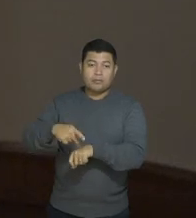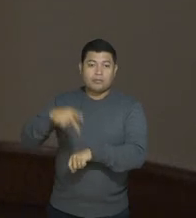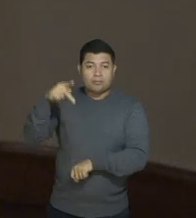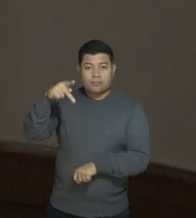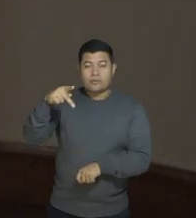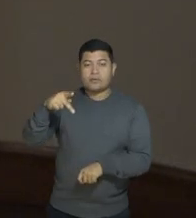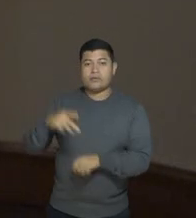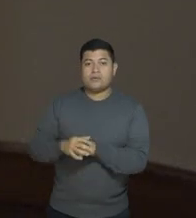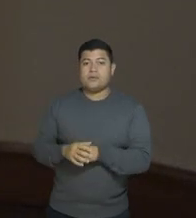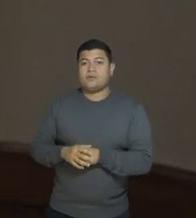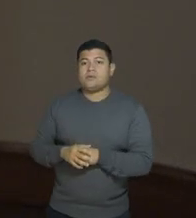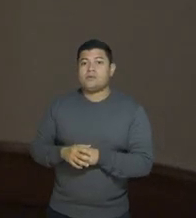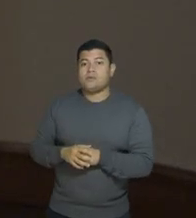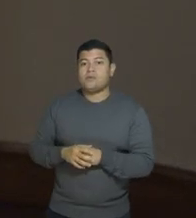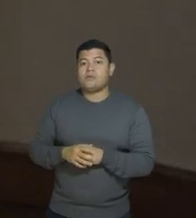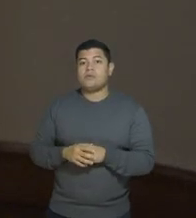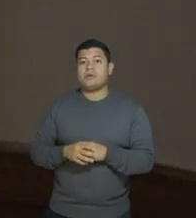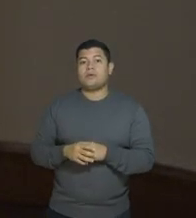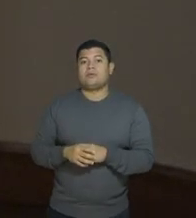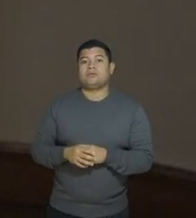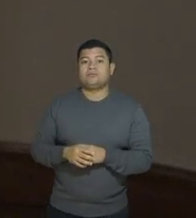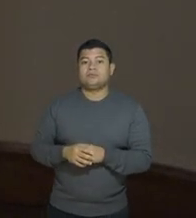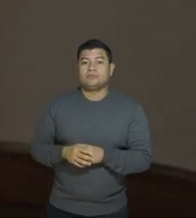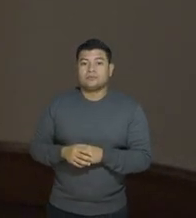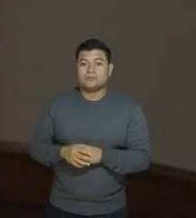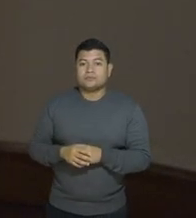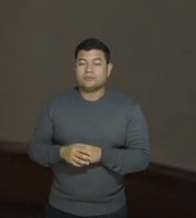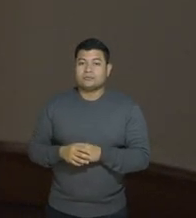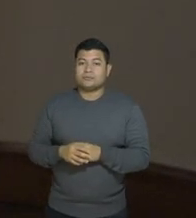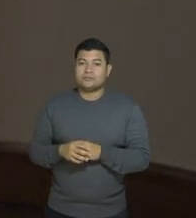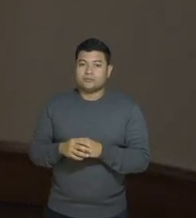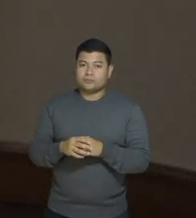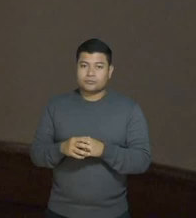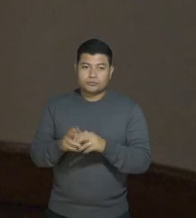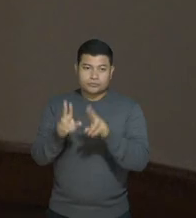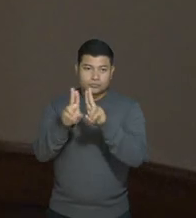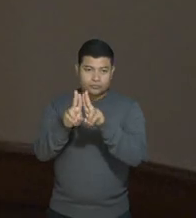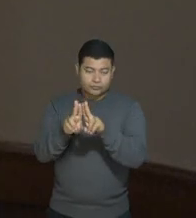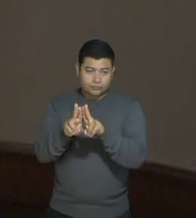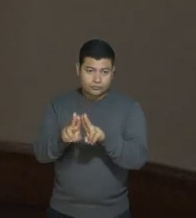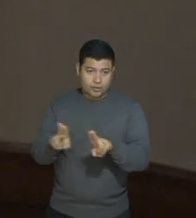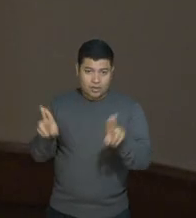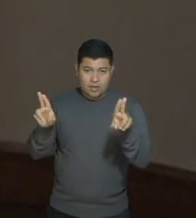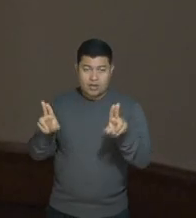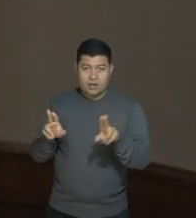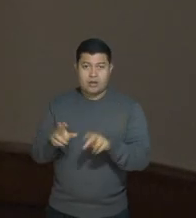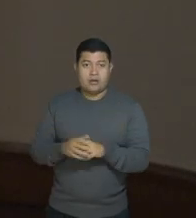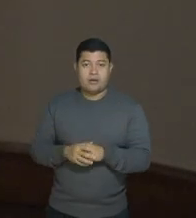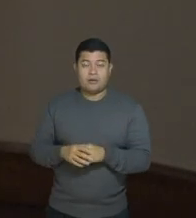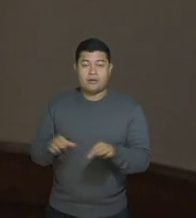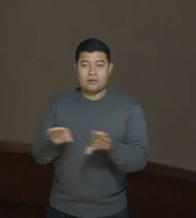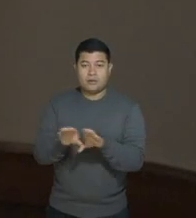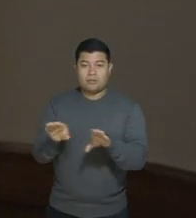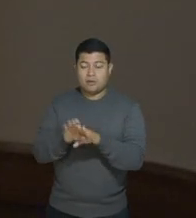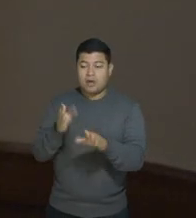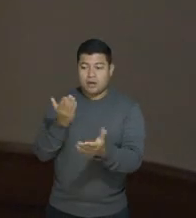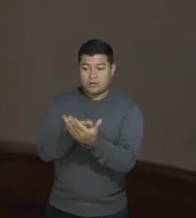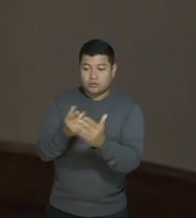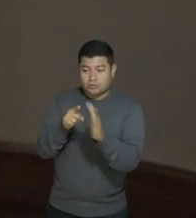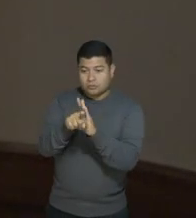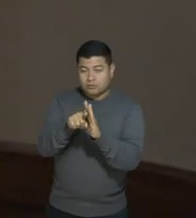pela Universidade do Estado de Santa Catarina, e seus estudos de interesse são na